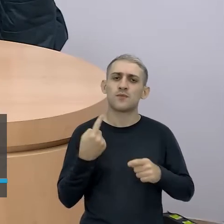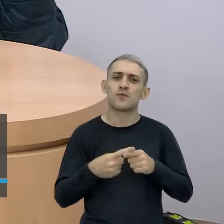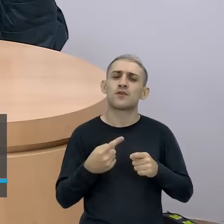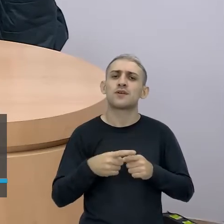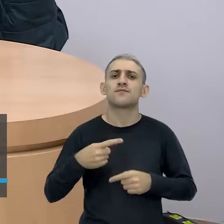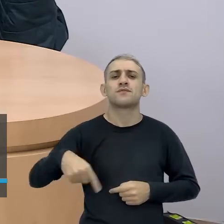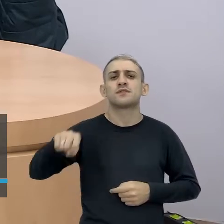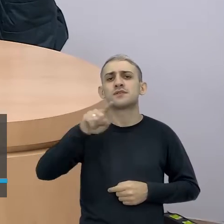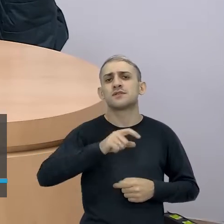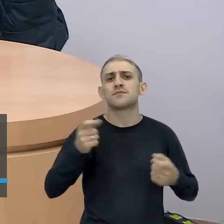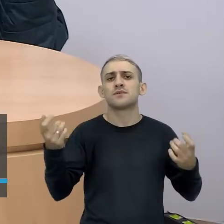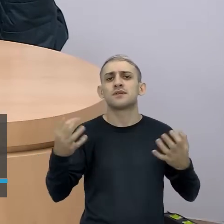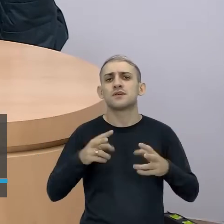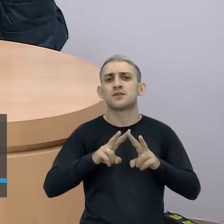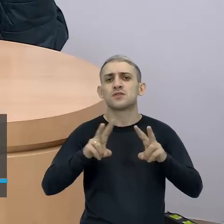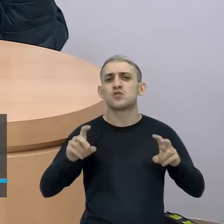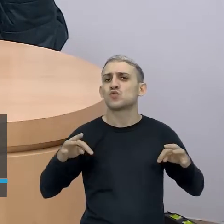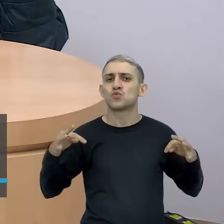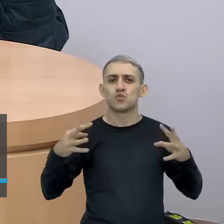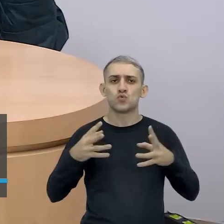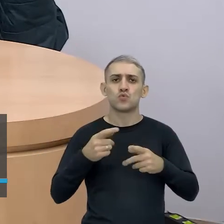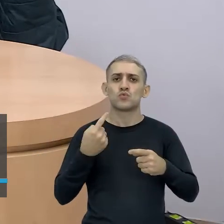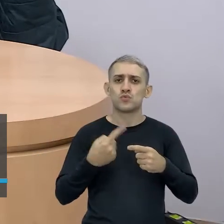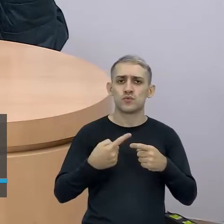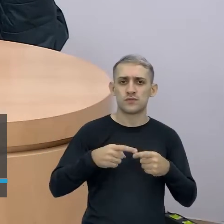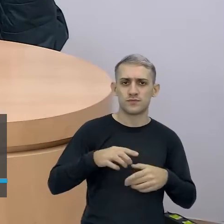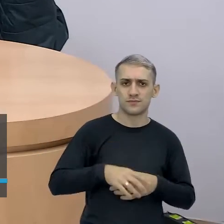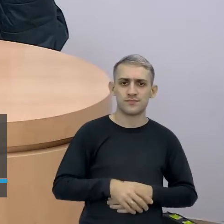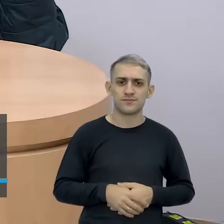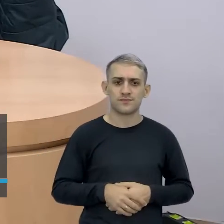está falando tudo isso, prof? Ora,